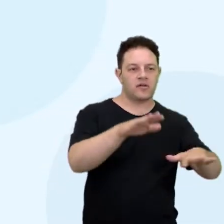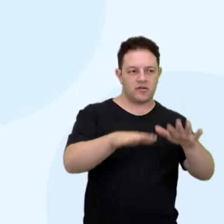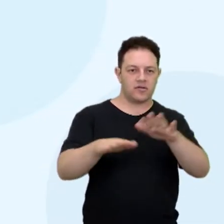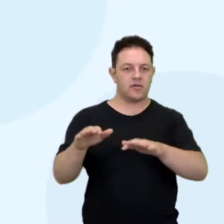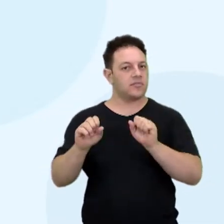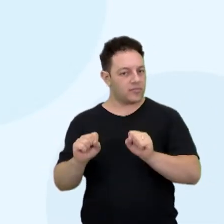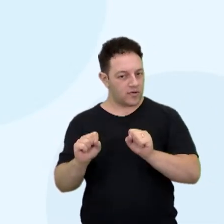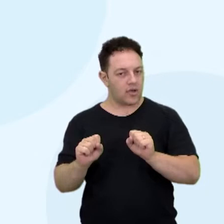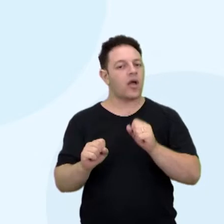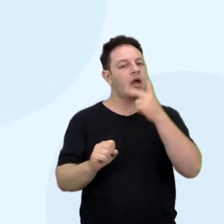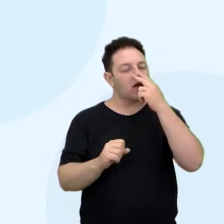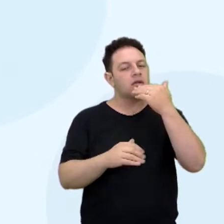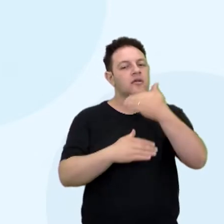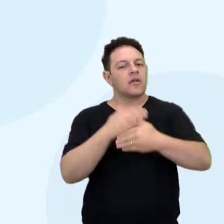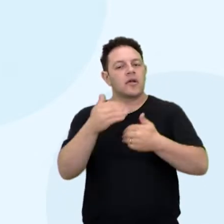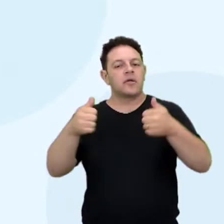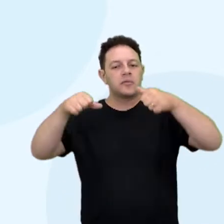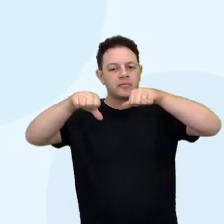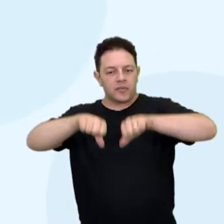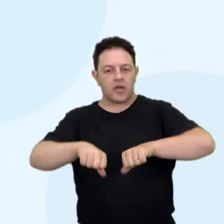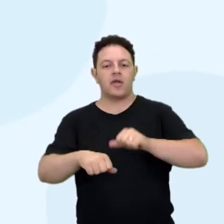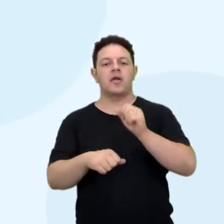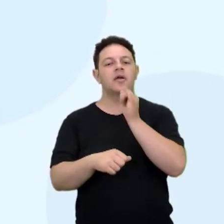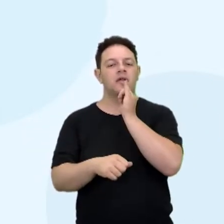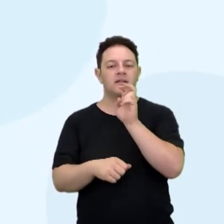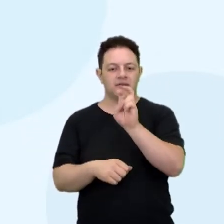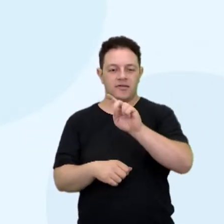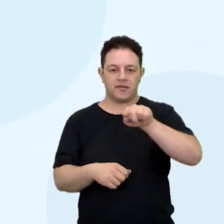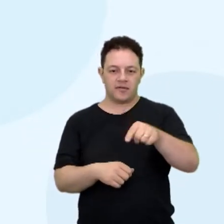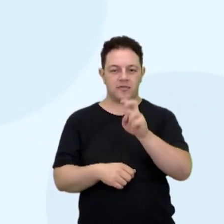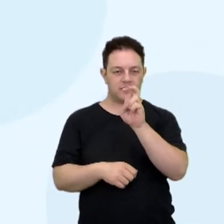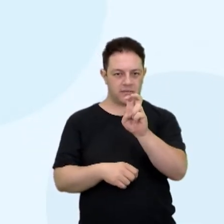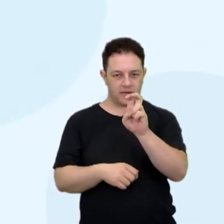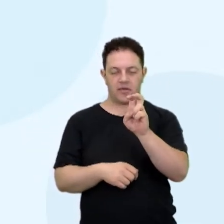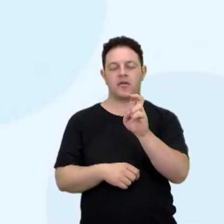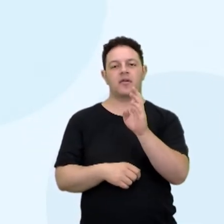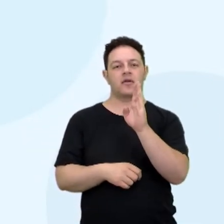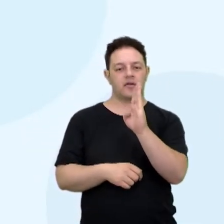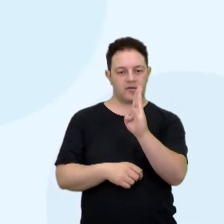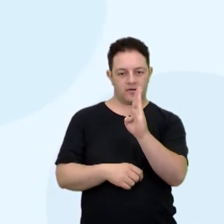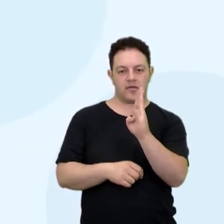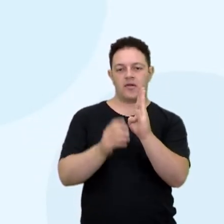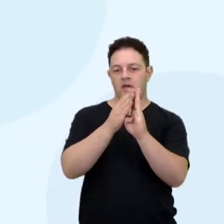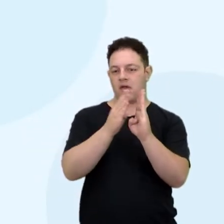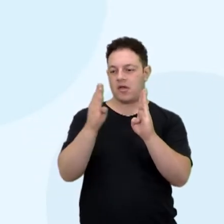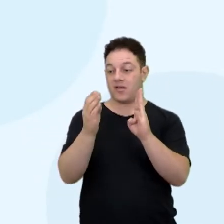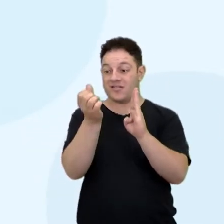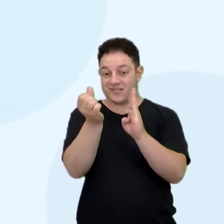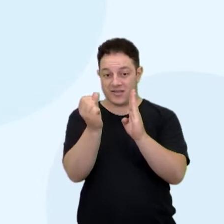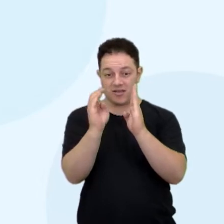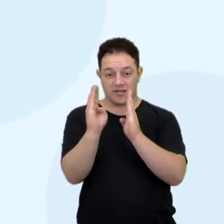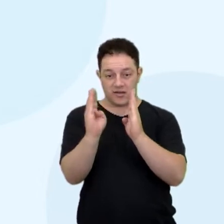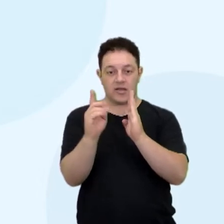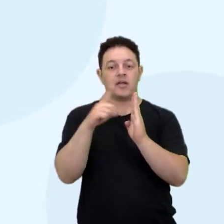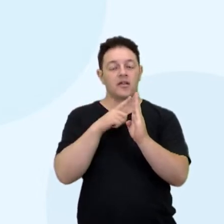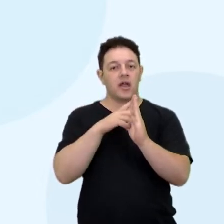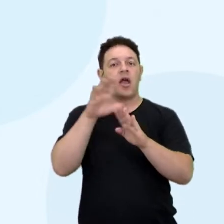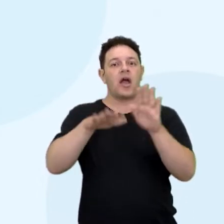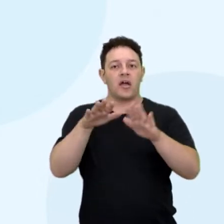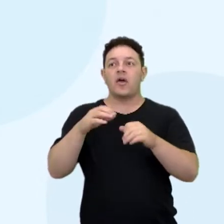situação que vai se agravando a partir de 5,5, né, que é de 5,5 a 6, ocasiona pequenos danos